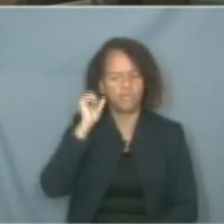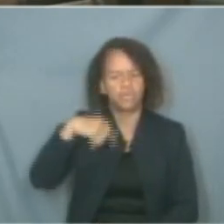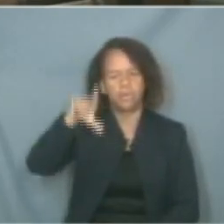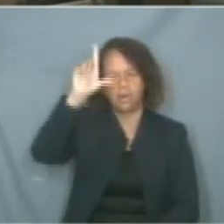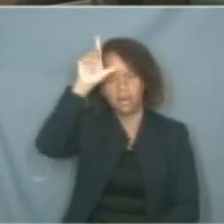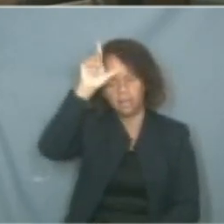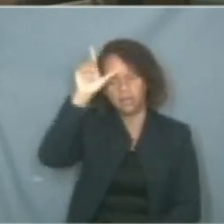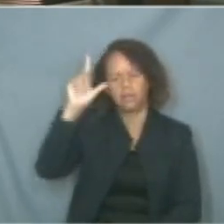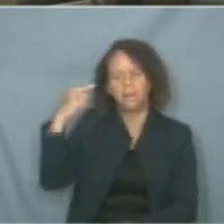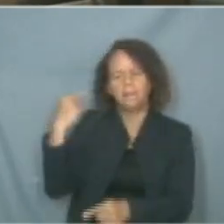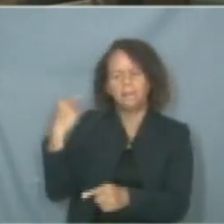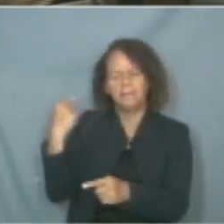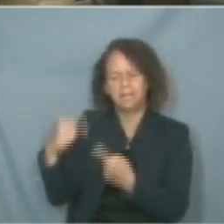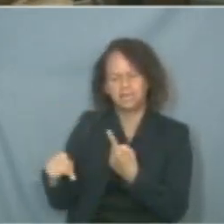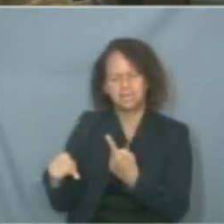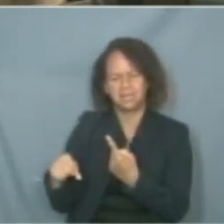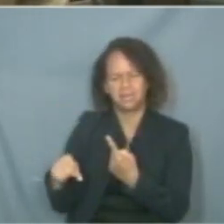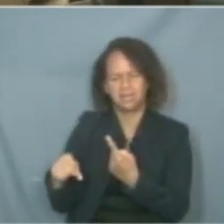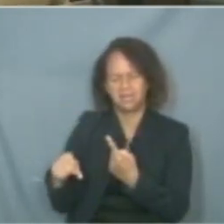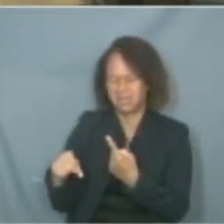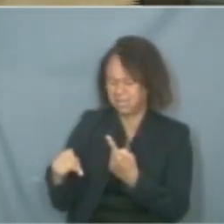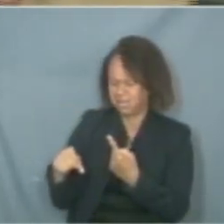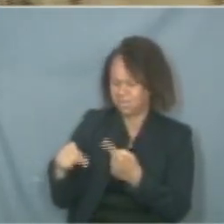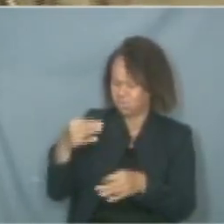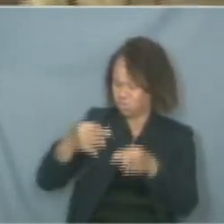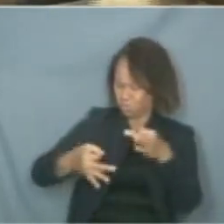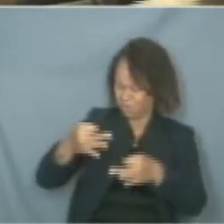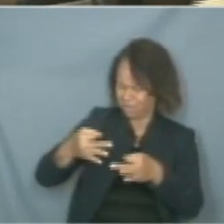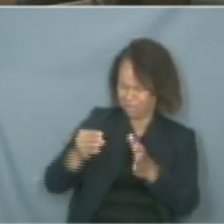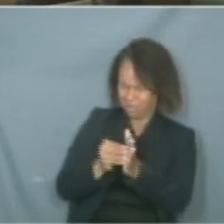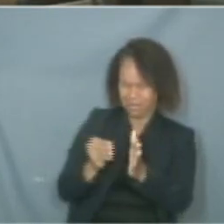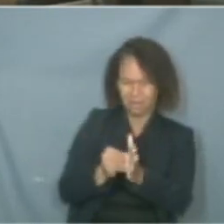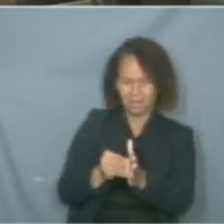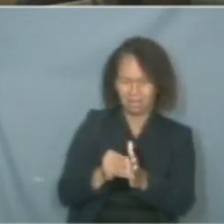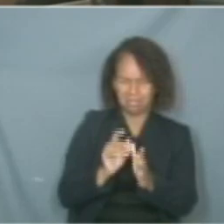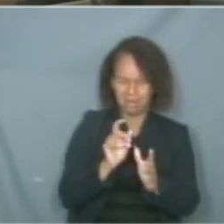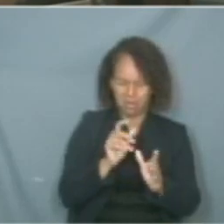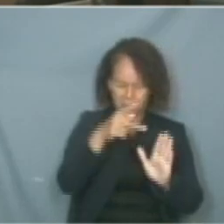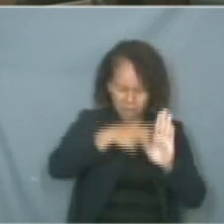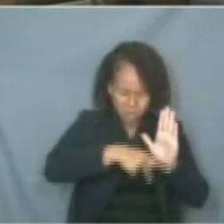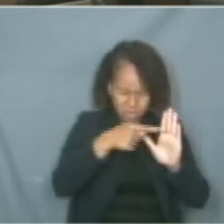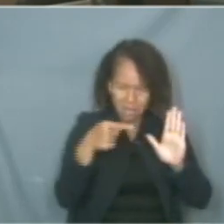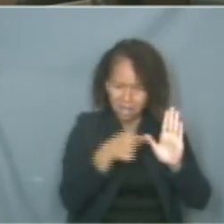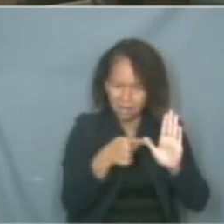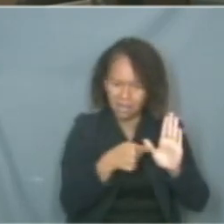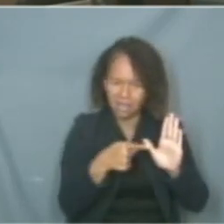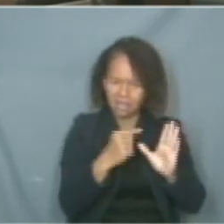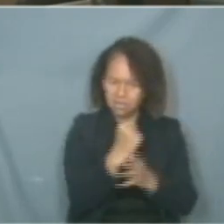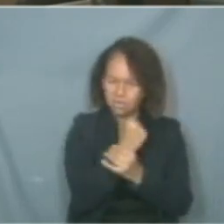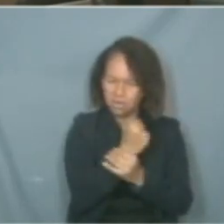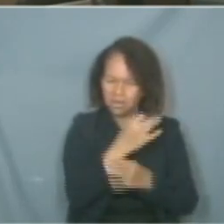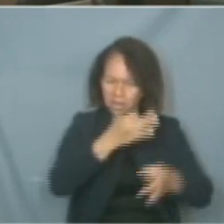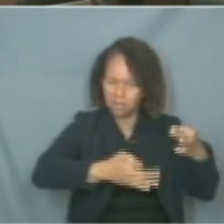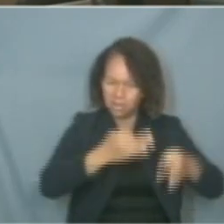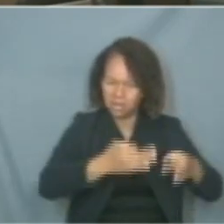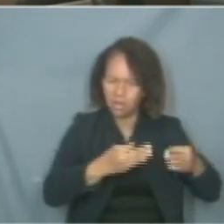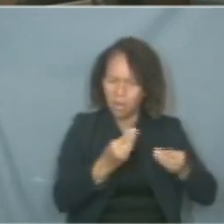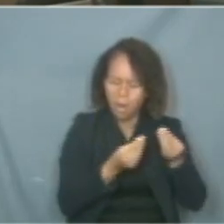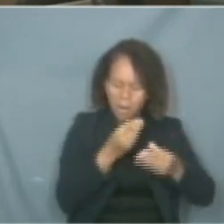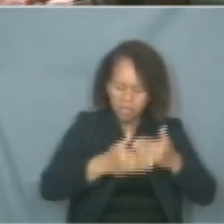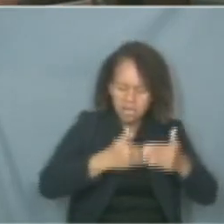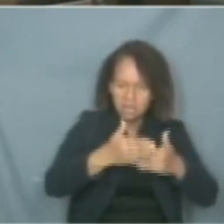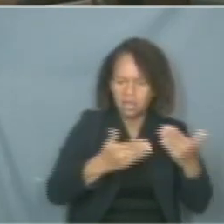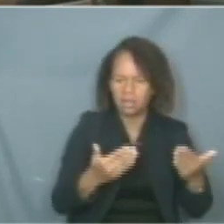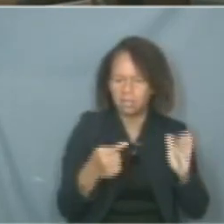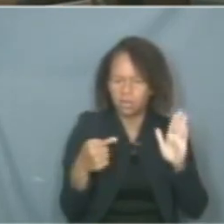da oposição falou em insegurança jurídica. Quando está julgando, o projeto está aqui dando toda a segurança jurídica, mostrando como vai ser o